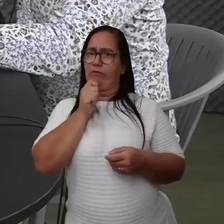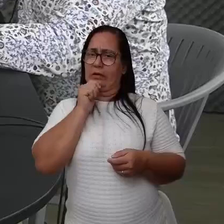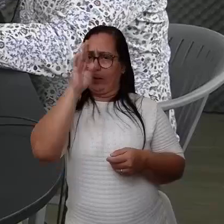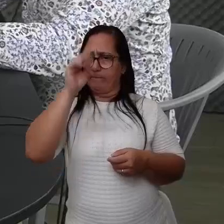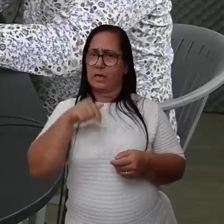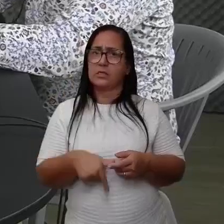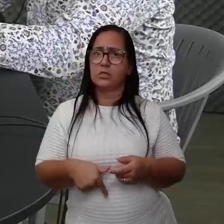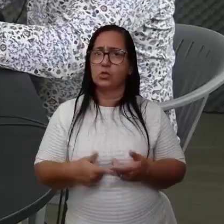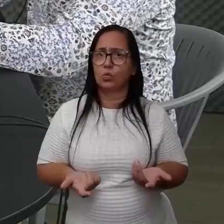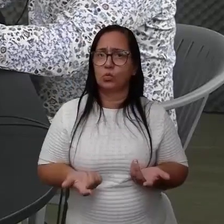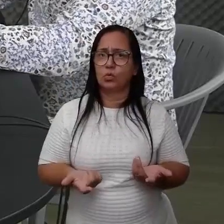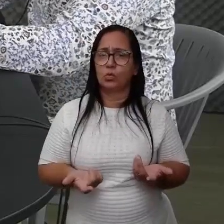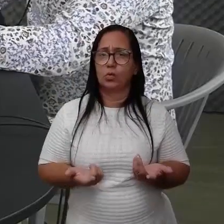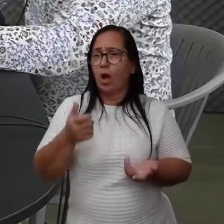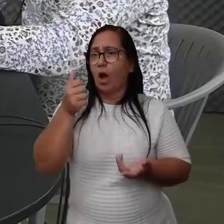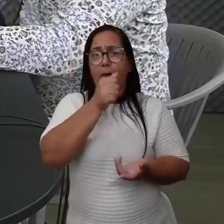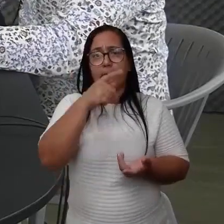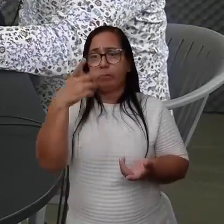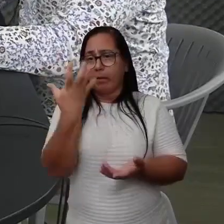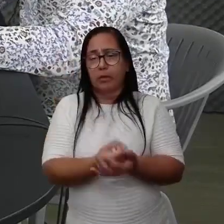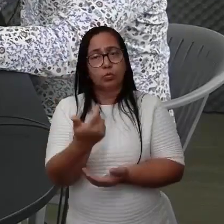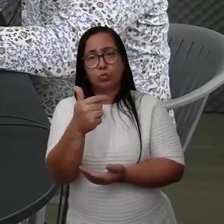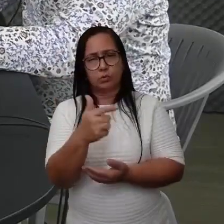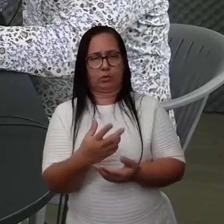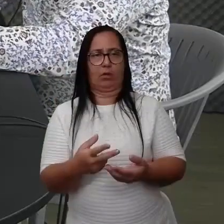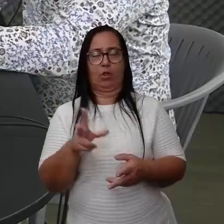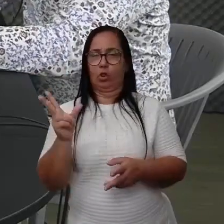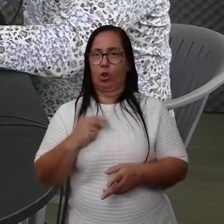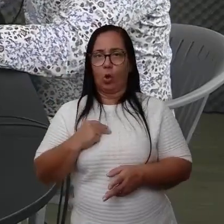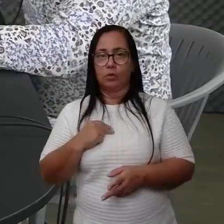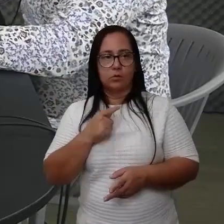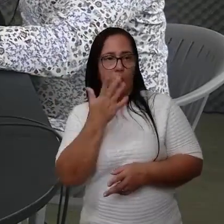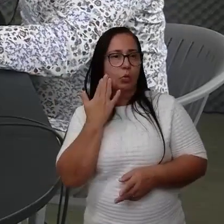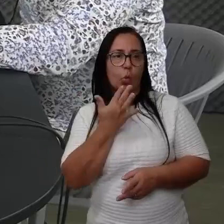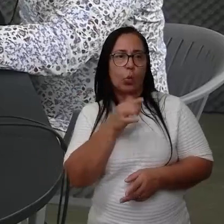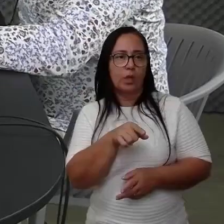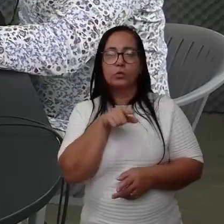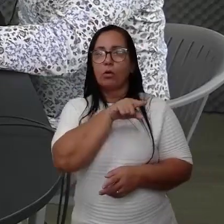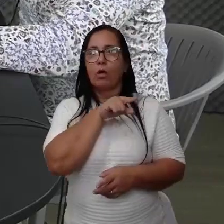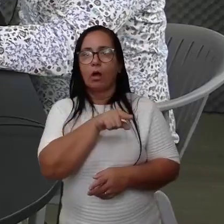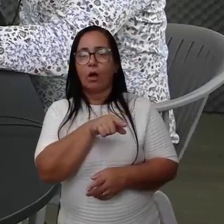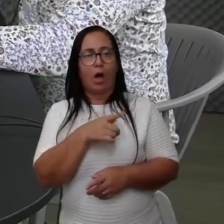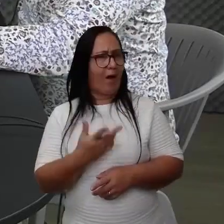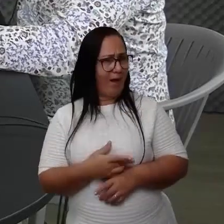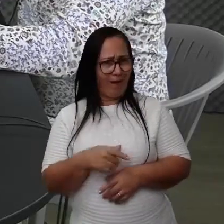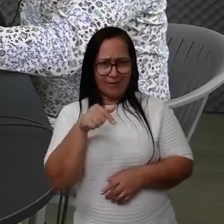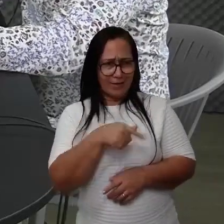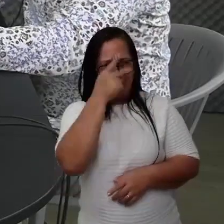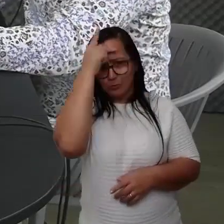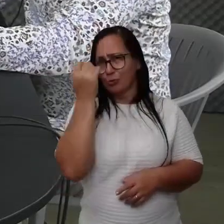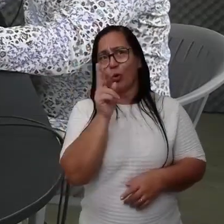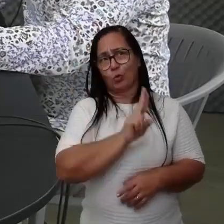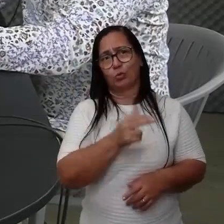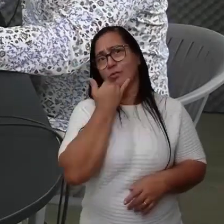tá? Nem tinha o aplicativo para baixar. Eu disse, nossa, mas a gente não utiliza isso. Não, mas agora ninguém usa ligação telefônica, a gente só usa